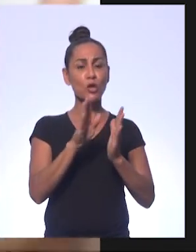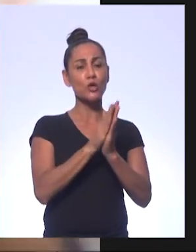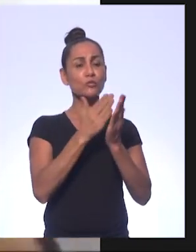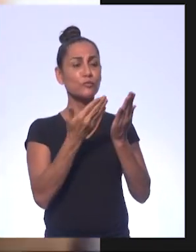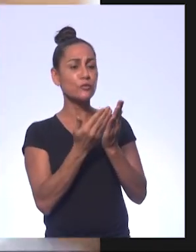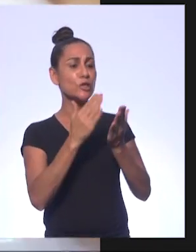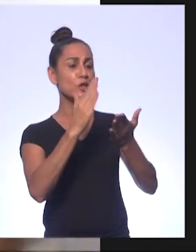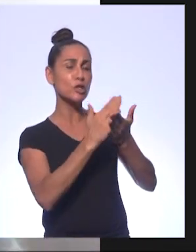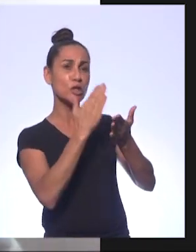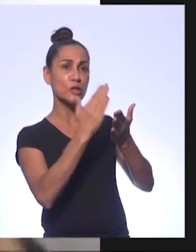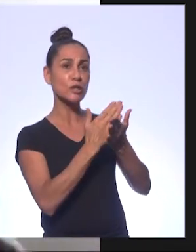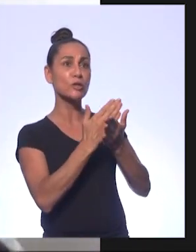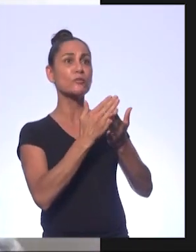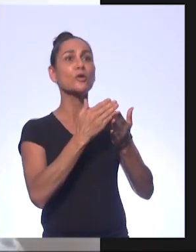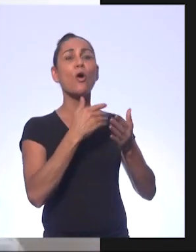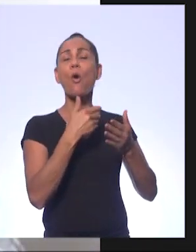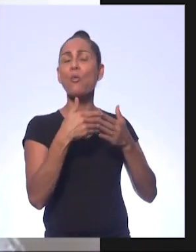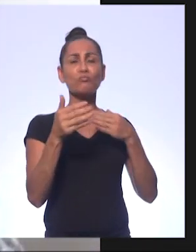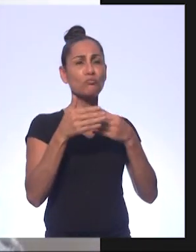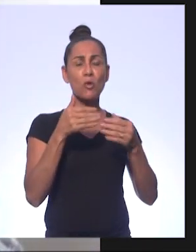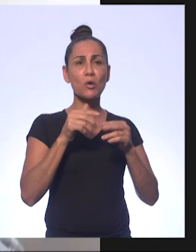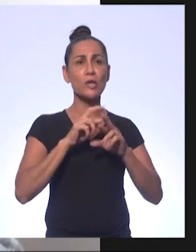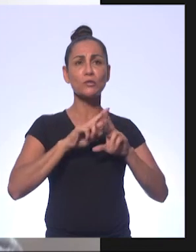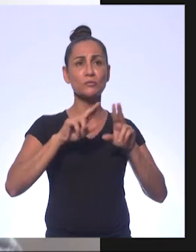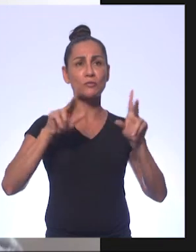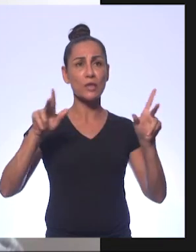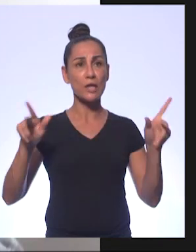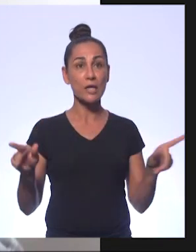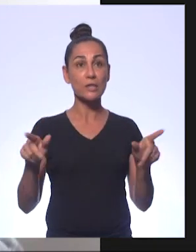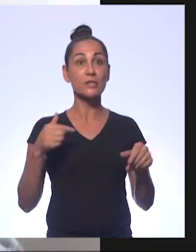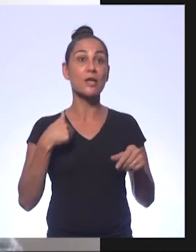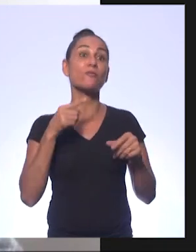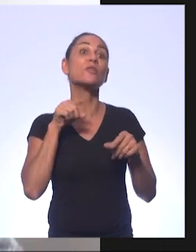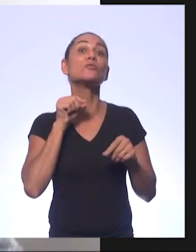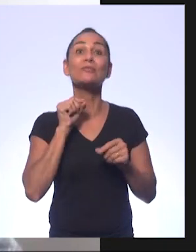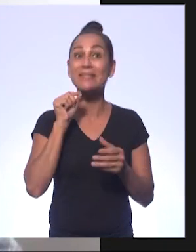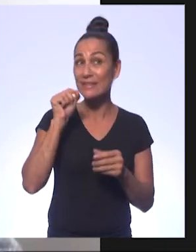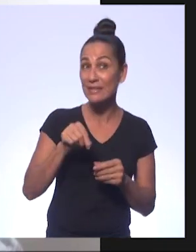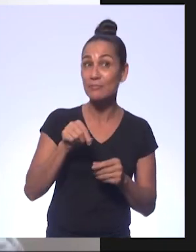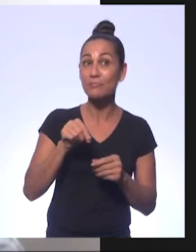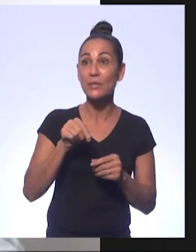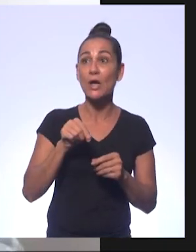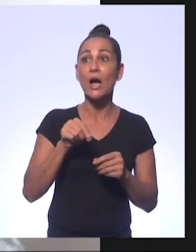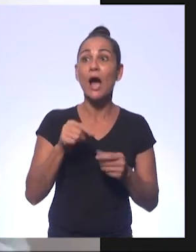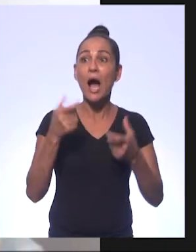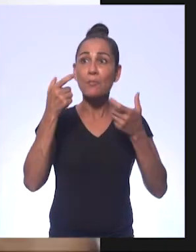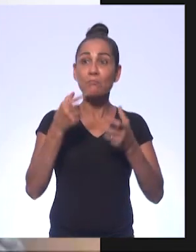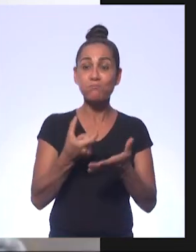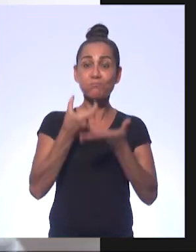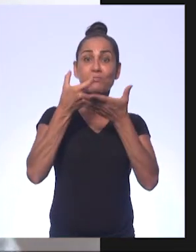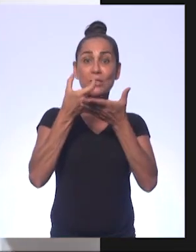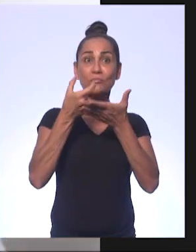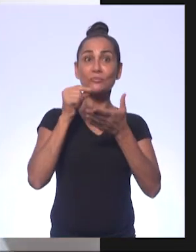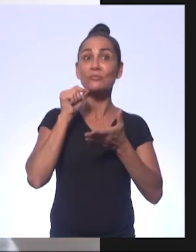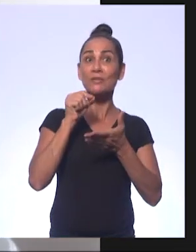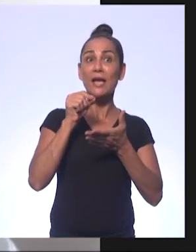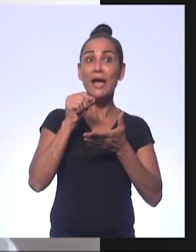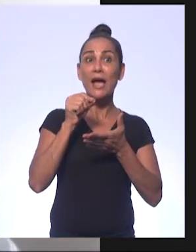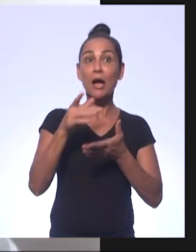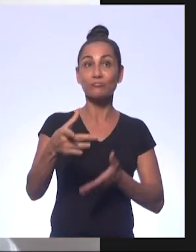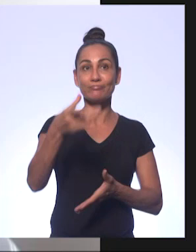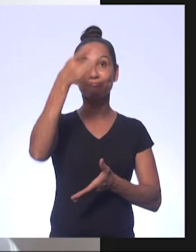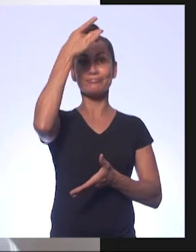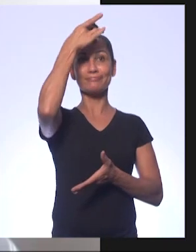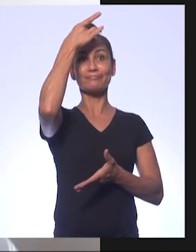nos testes, no que aparece, eu vejo uma ênfase muito grande na pergunta da compreensão